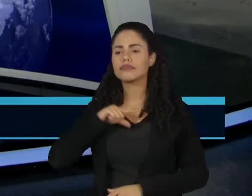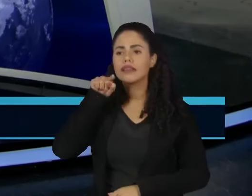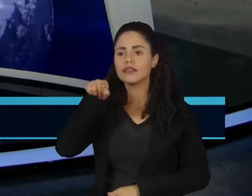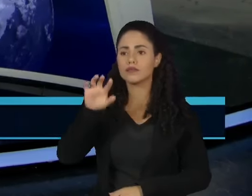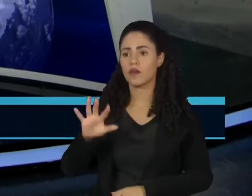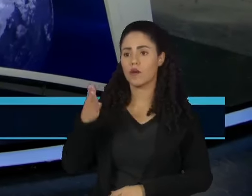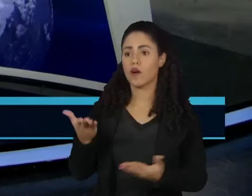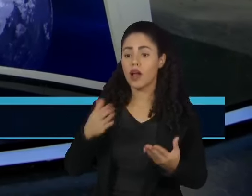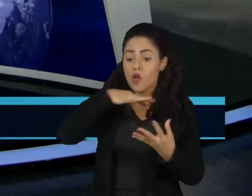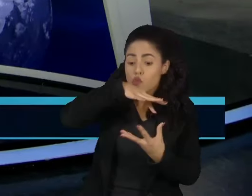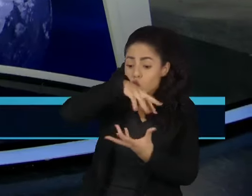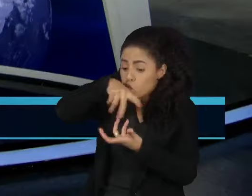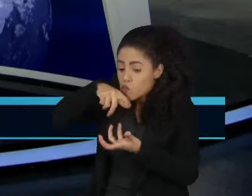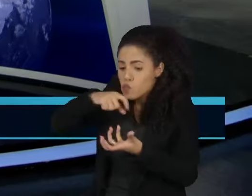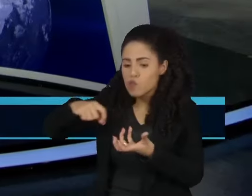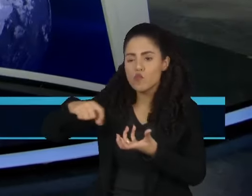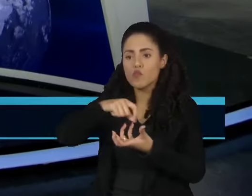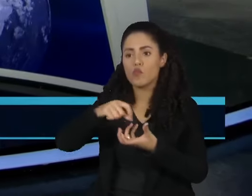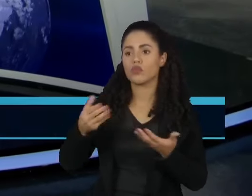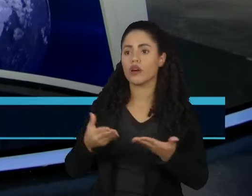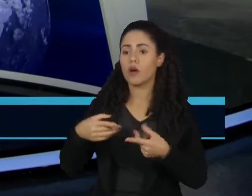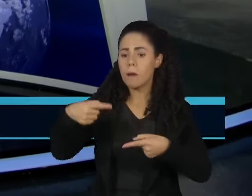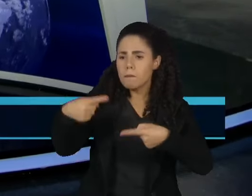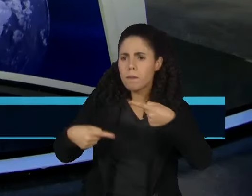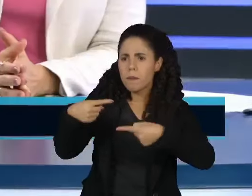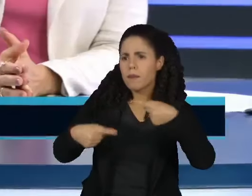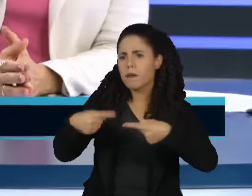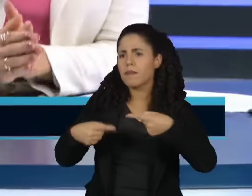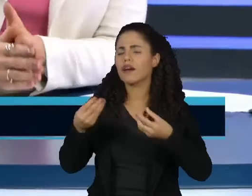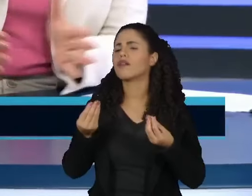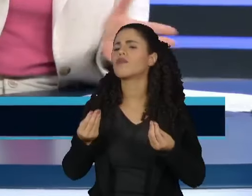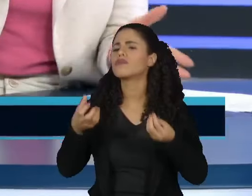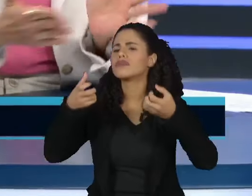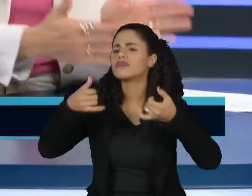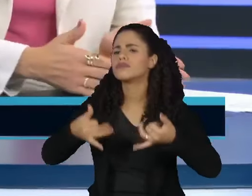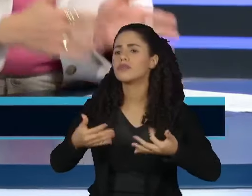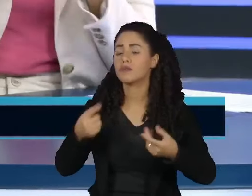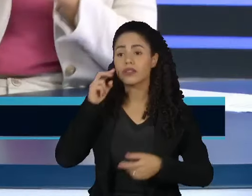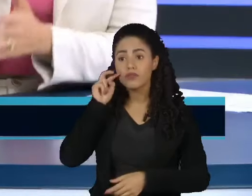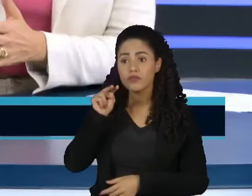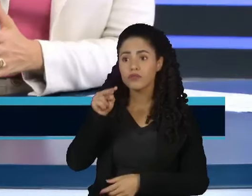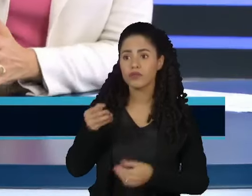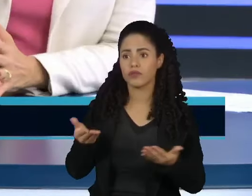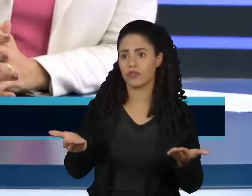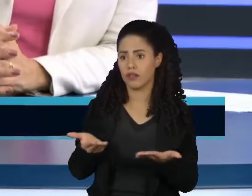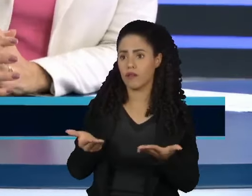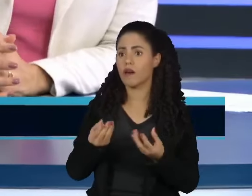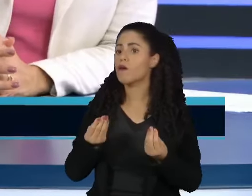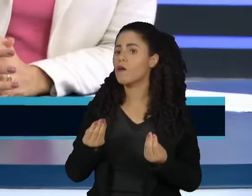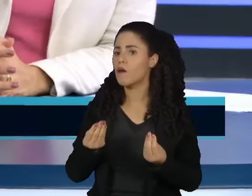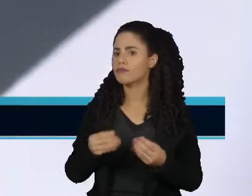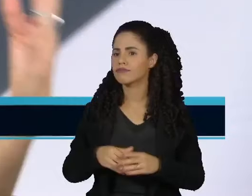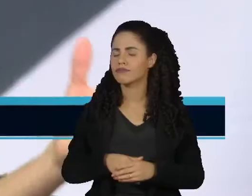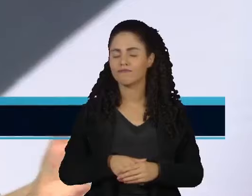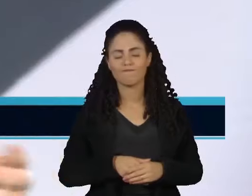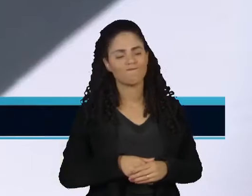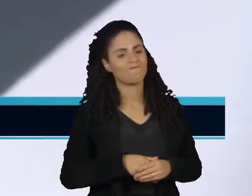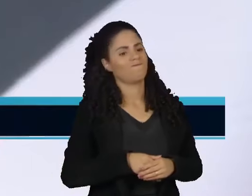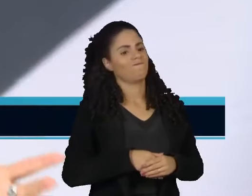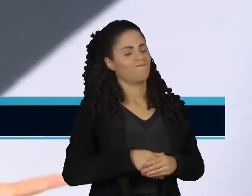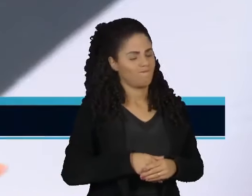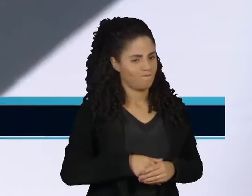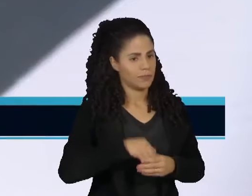no mundo inteiro, no campo da política? Será que tem alguma explicação? Porque é o que a gente tem visto não só no Brasil, mas também fora daqui. Essa é uma pergunta que muita gente